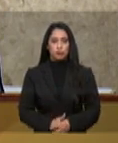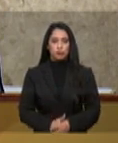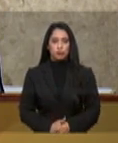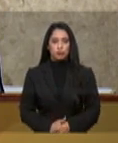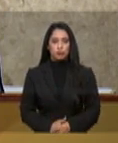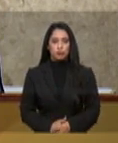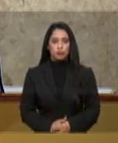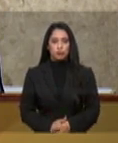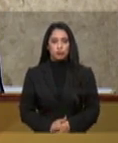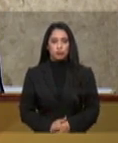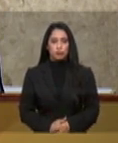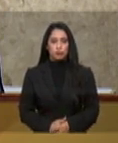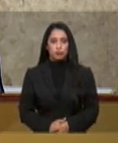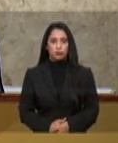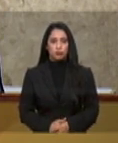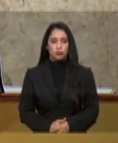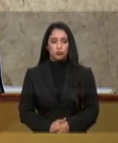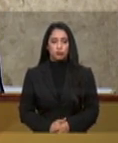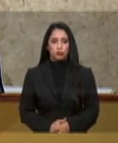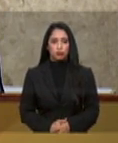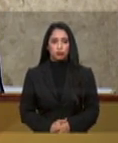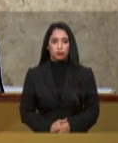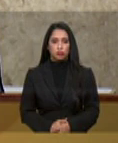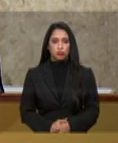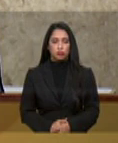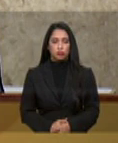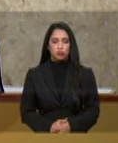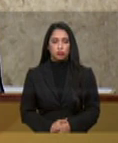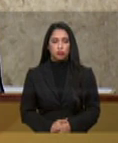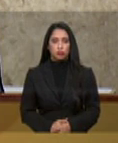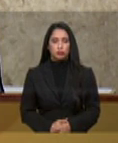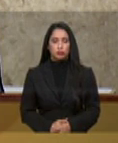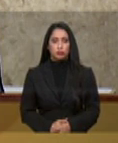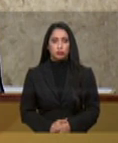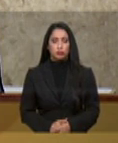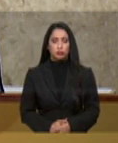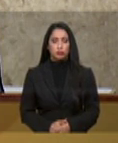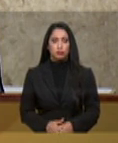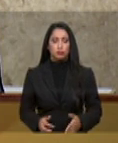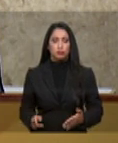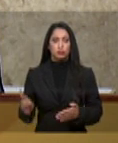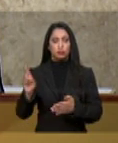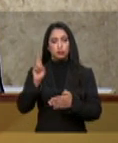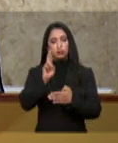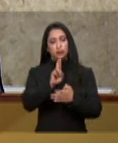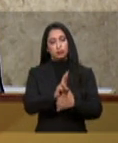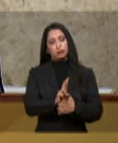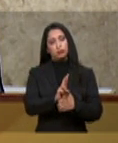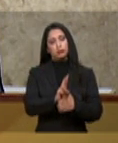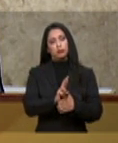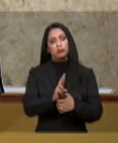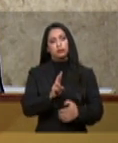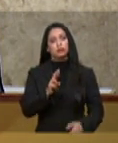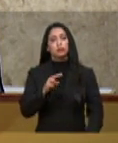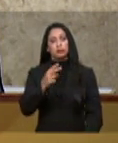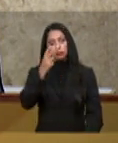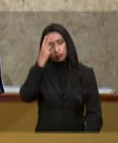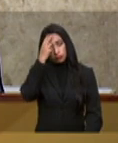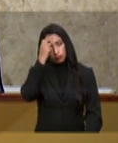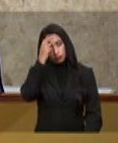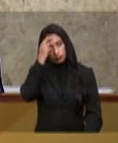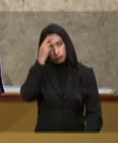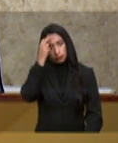sua tribuna, o nosso Procurador-Geral da República, Dr. Antônio Augusto Brandão de Asa, a quem eu